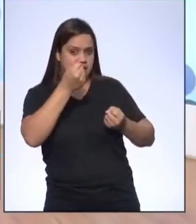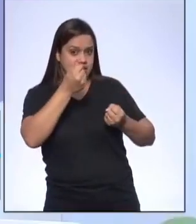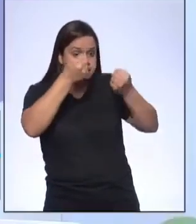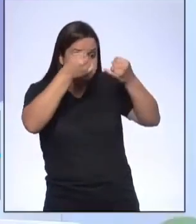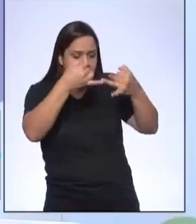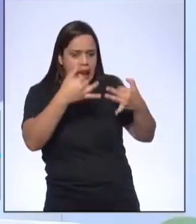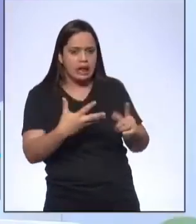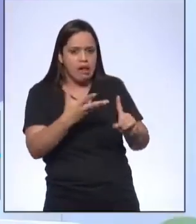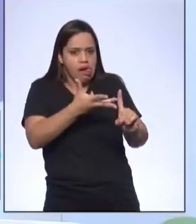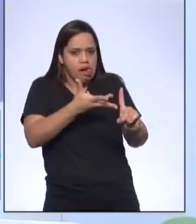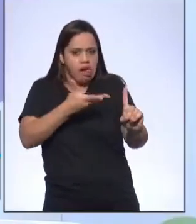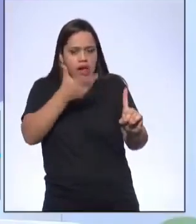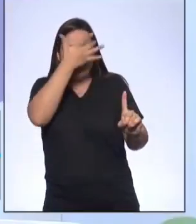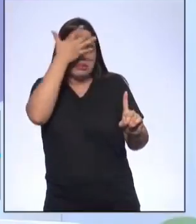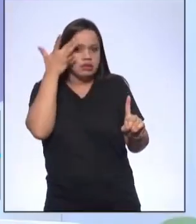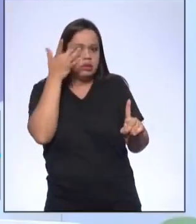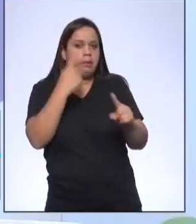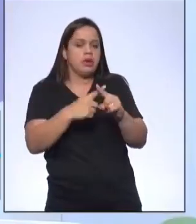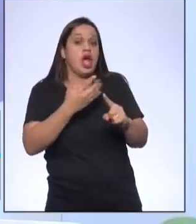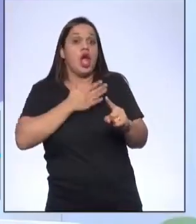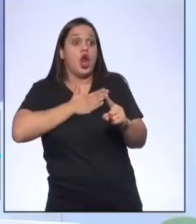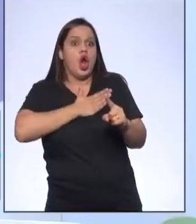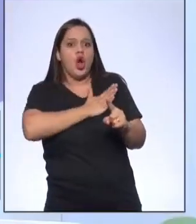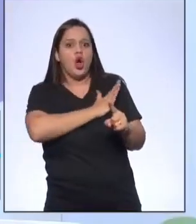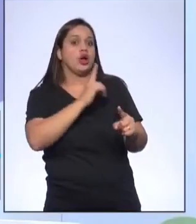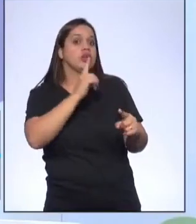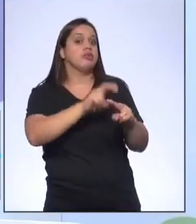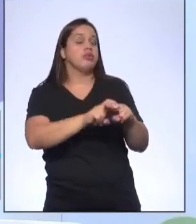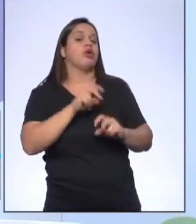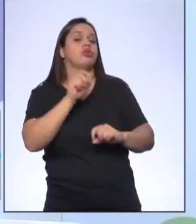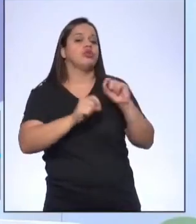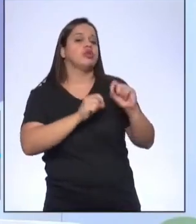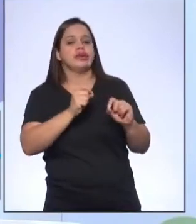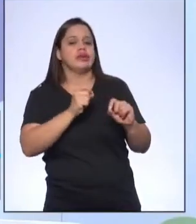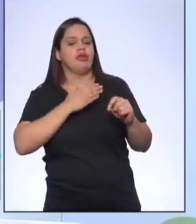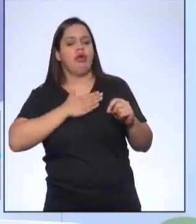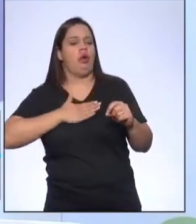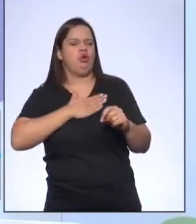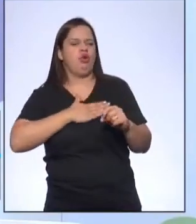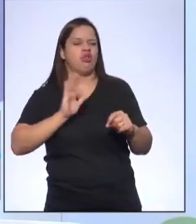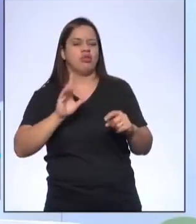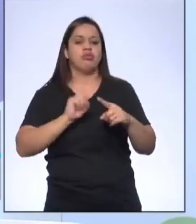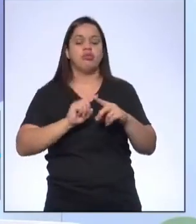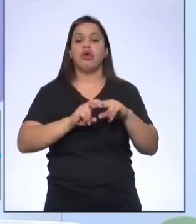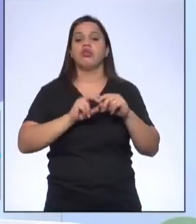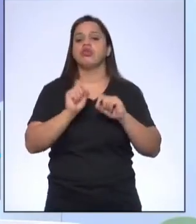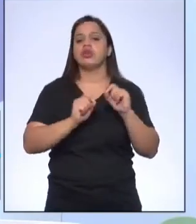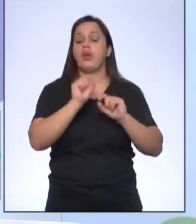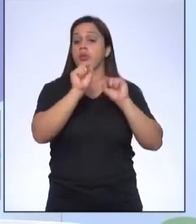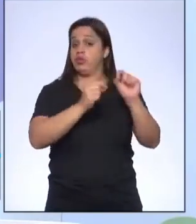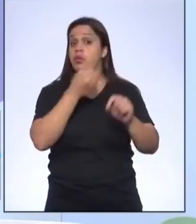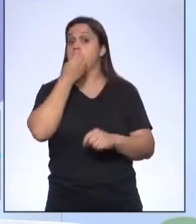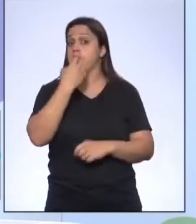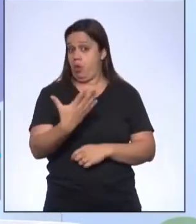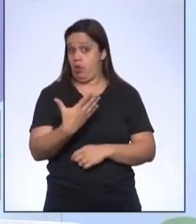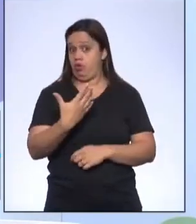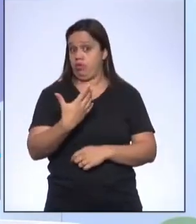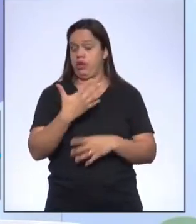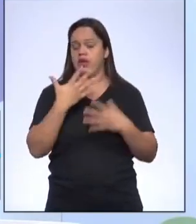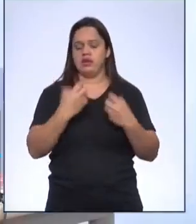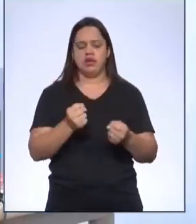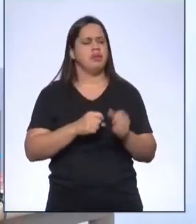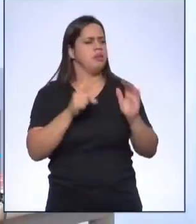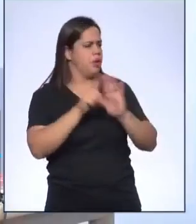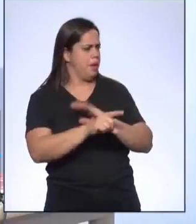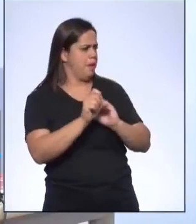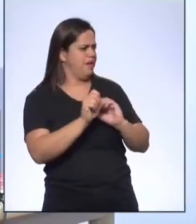pessoas que realmente você não gosta por um motivo bom, Tá bom. plausível. Entendi. Então vamos lá, Mônica. Você gosta de educação